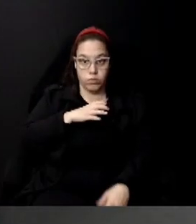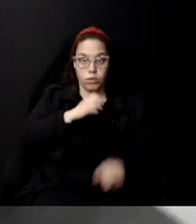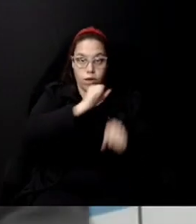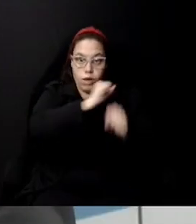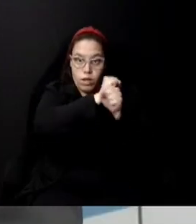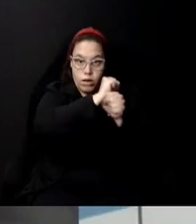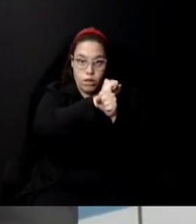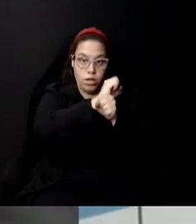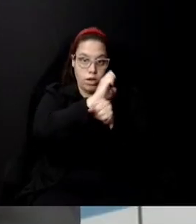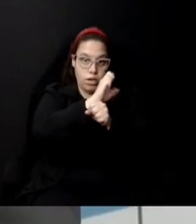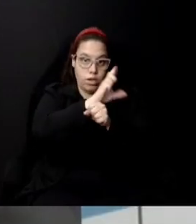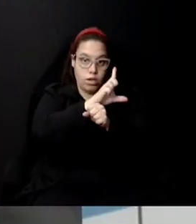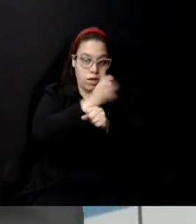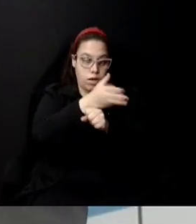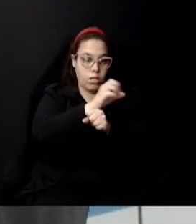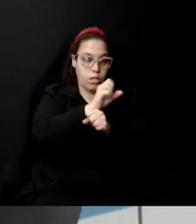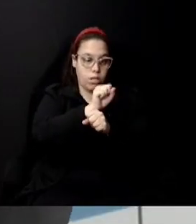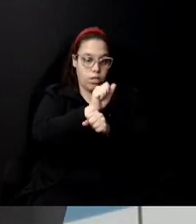Salvador.